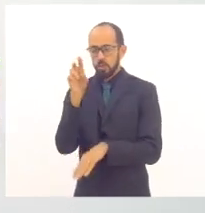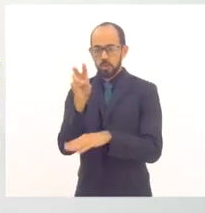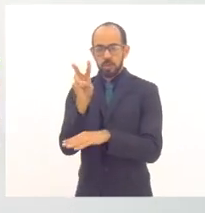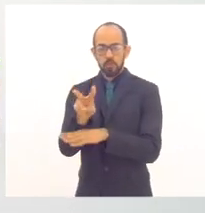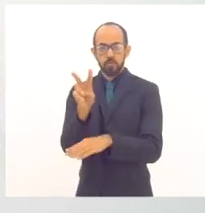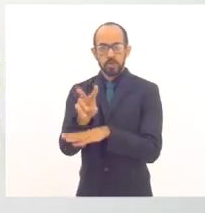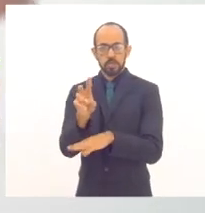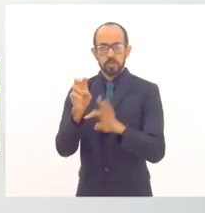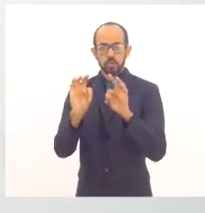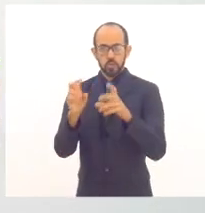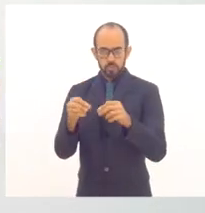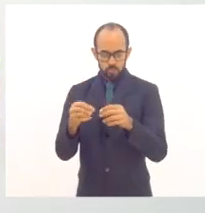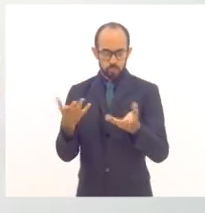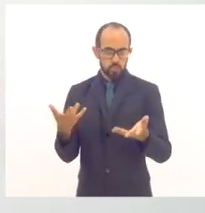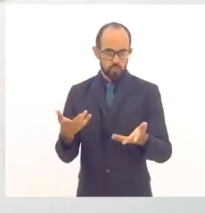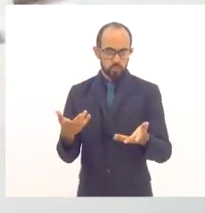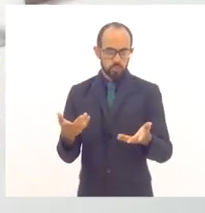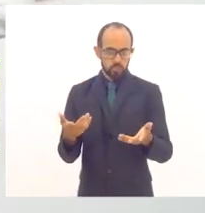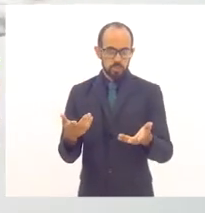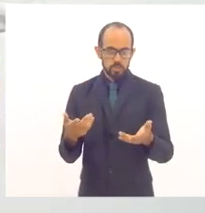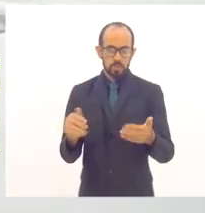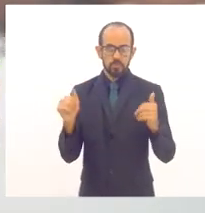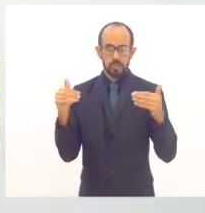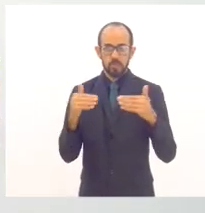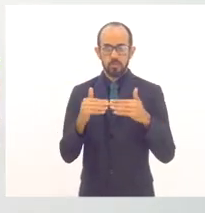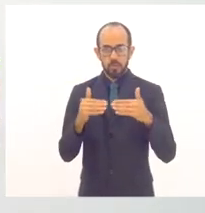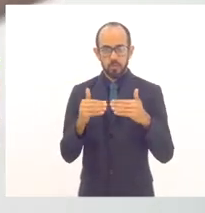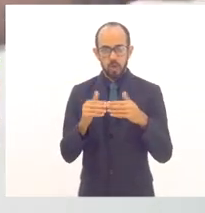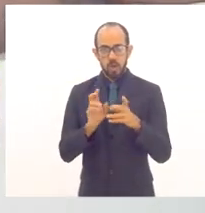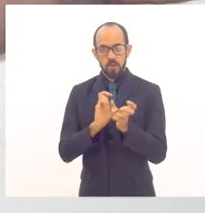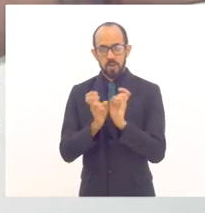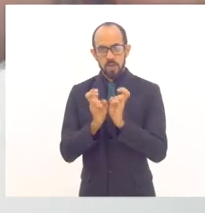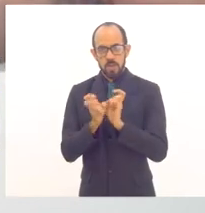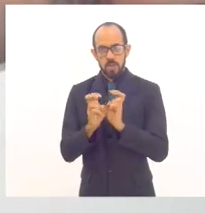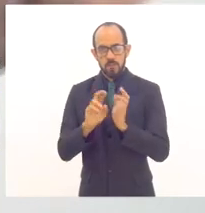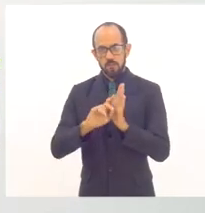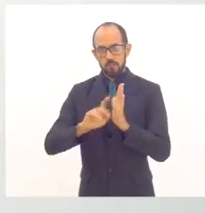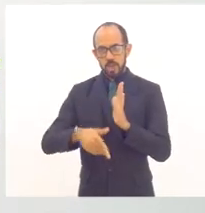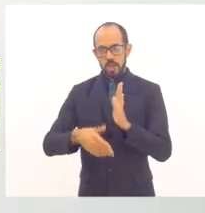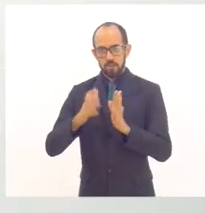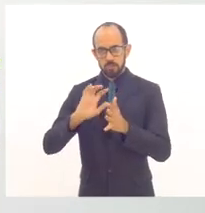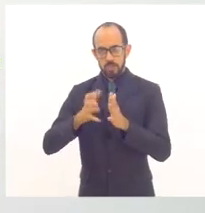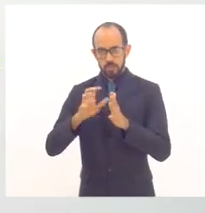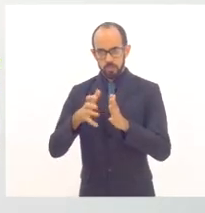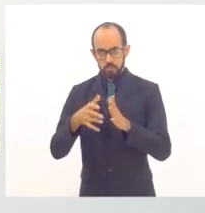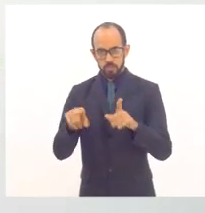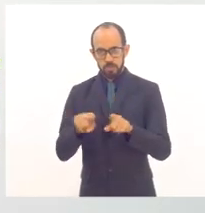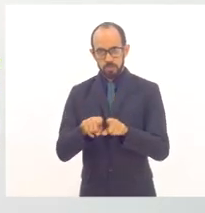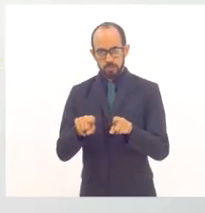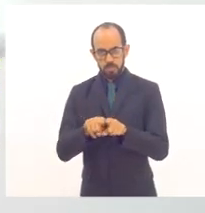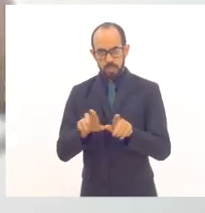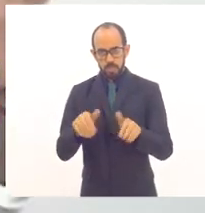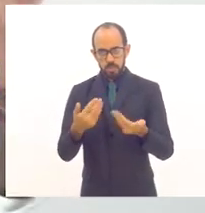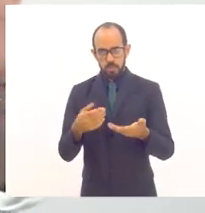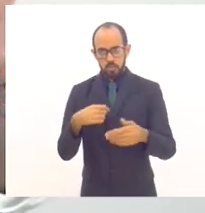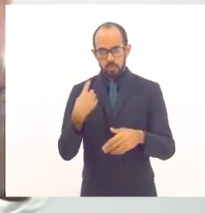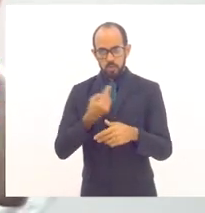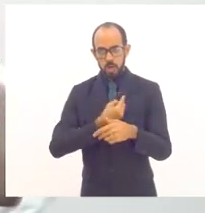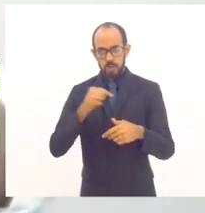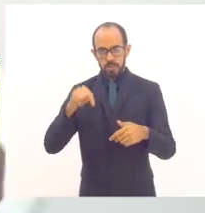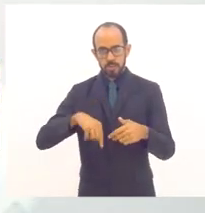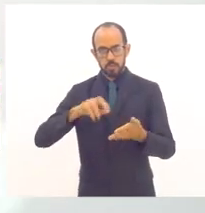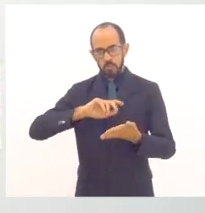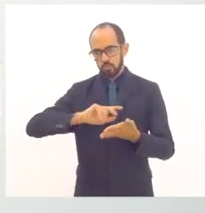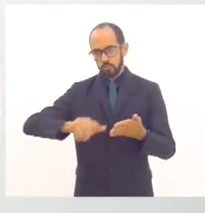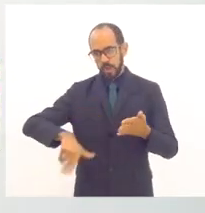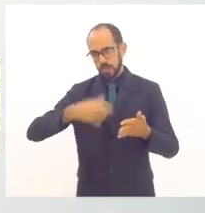pessoas contra o racismo, que tenha pessoas a favor da capoeira em vários partidos diferentes. Então, aqui nós somos plurais,